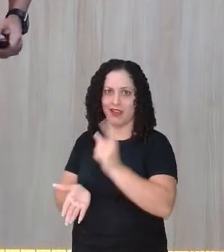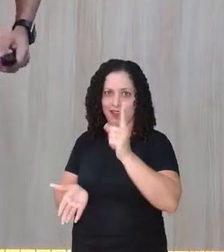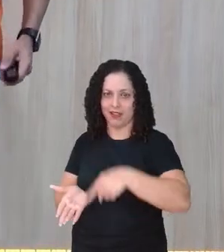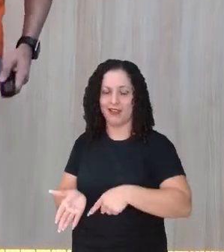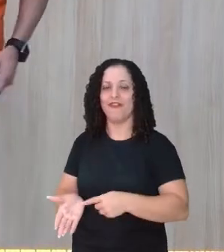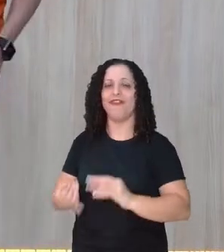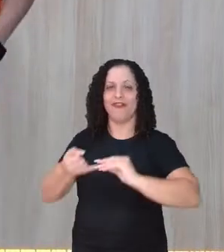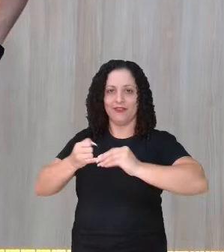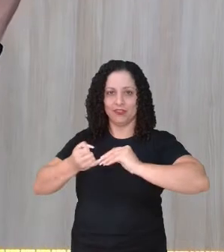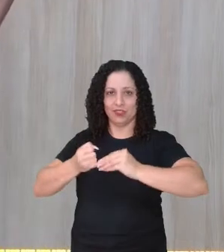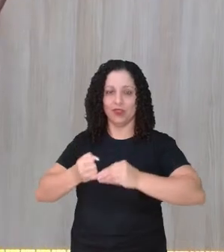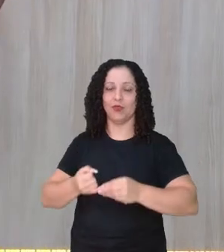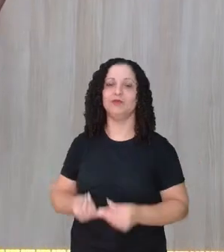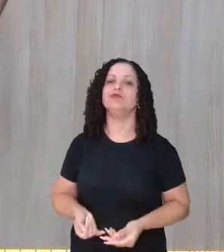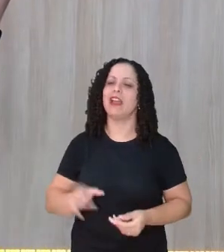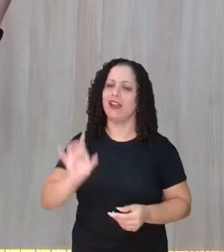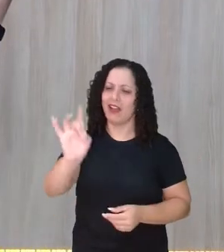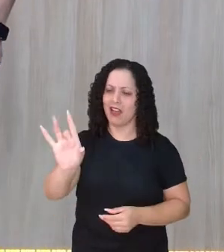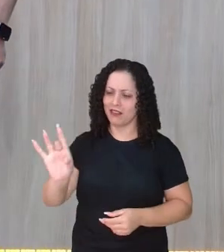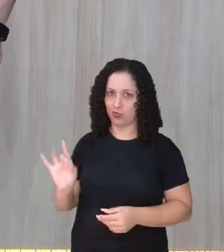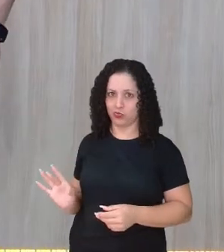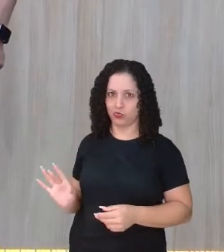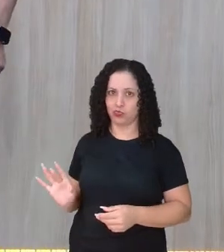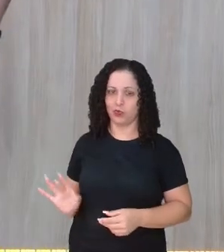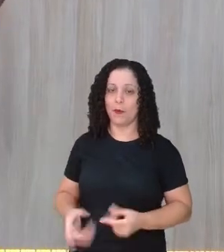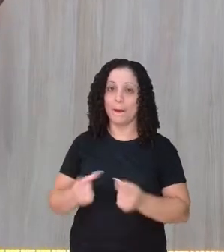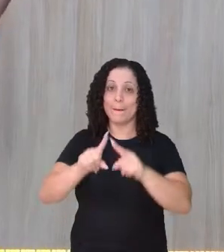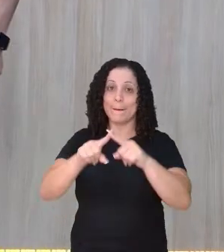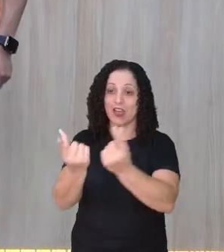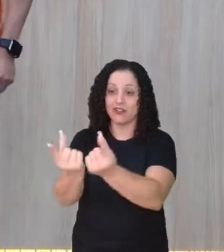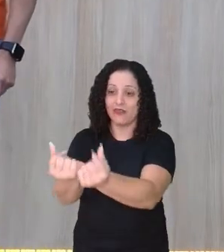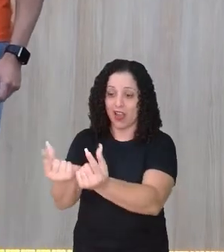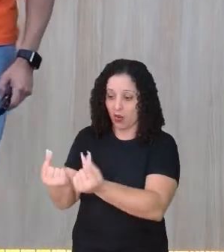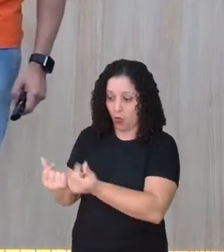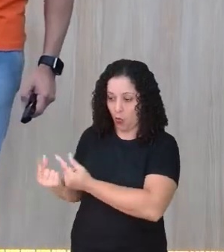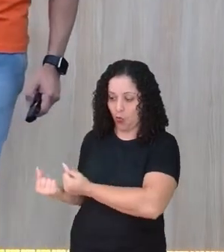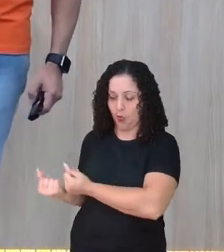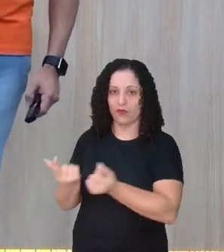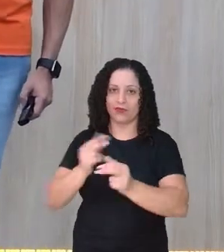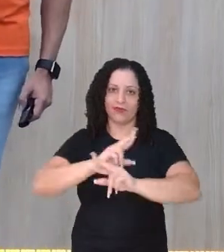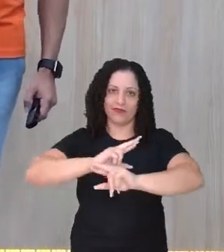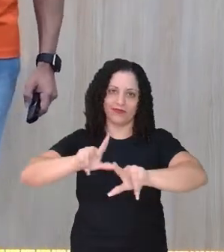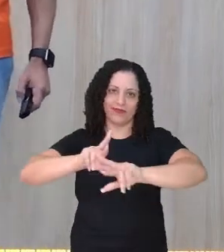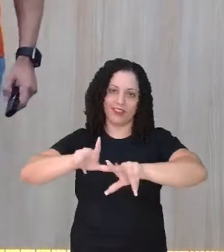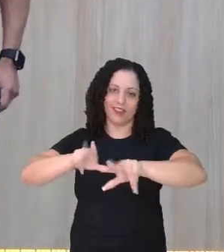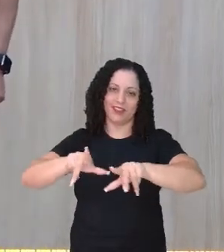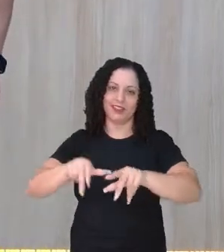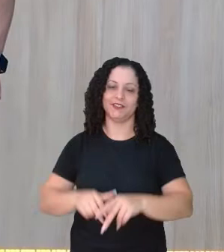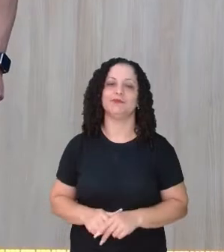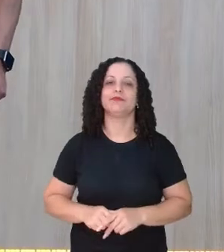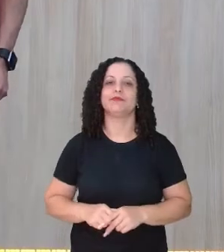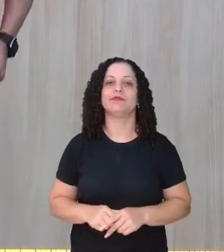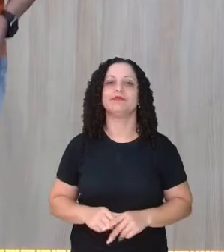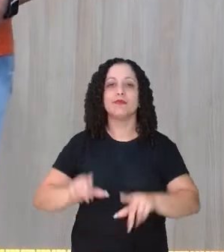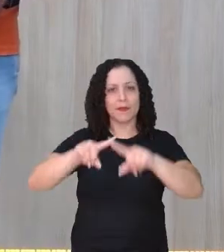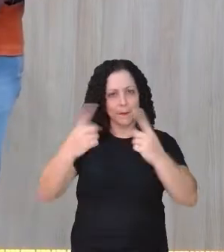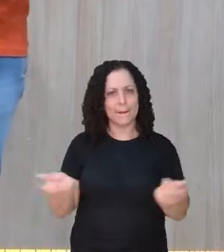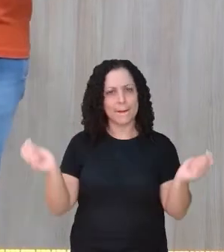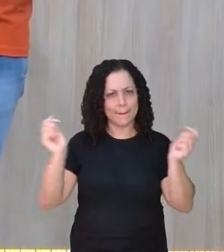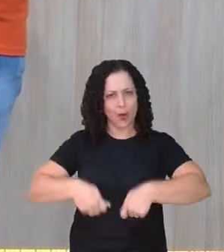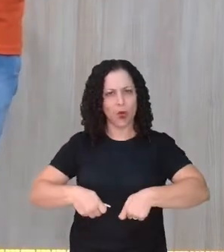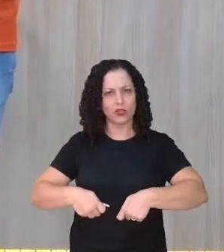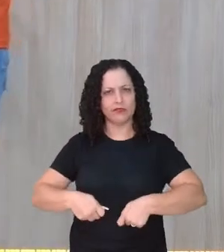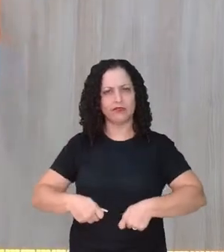marca, certo? Os valores eles vão ser diferentes, mas, certo? A gente tem como escrever